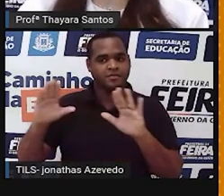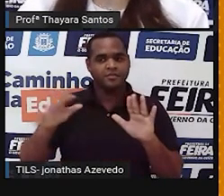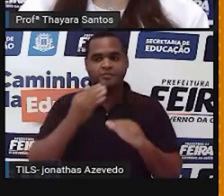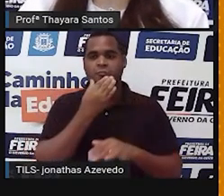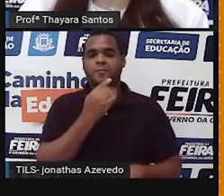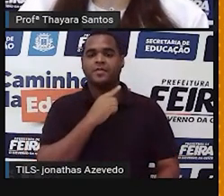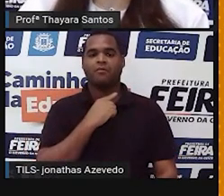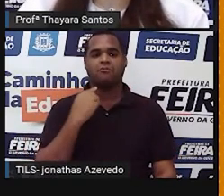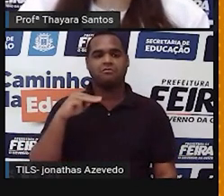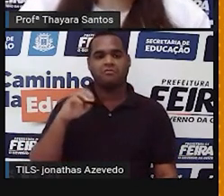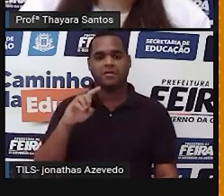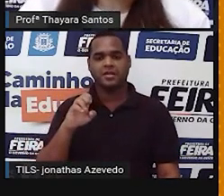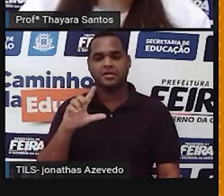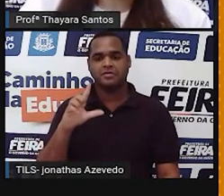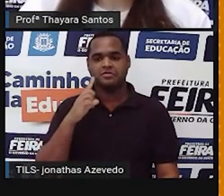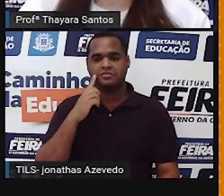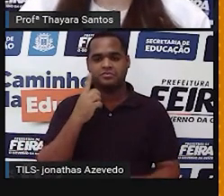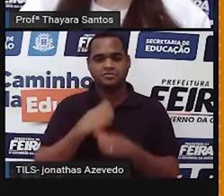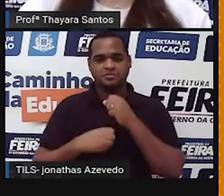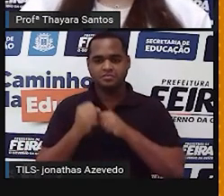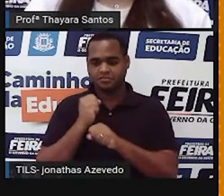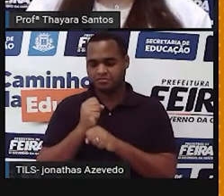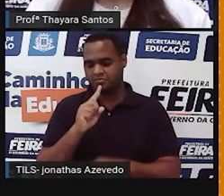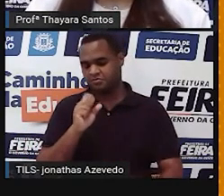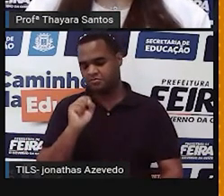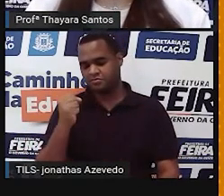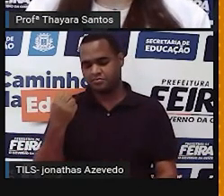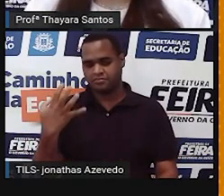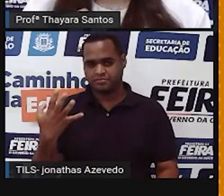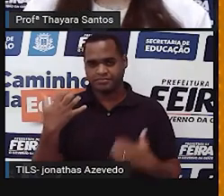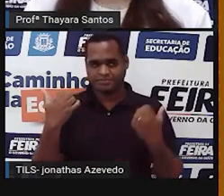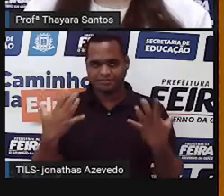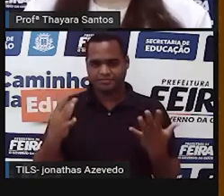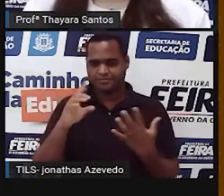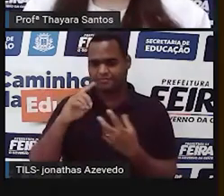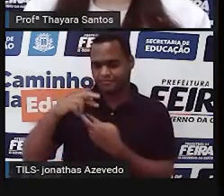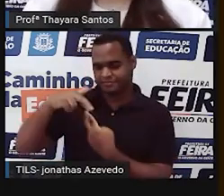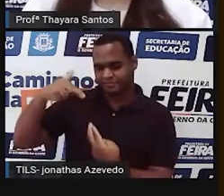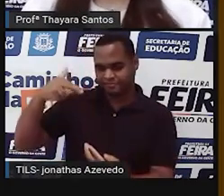em 1884, muito antes do DNA ser descoberto.